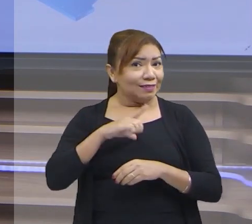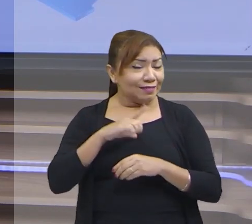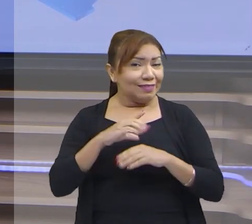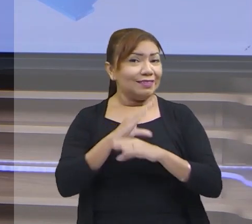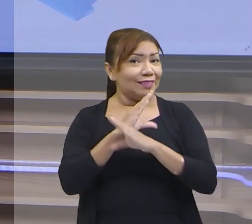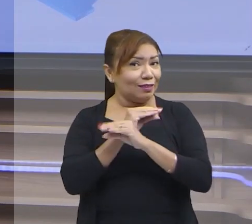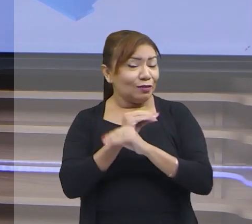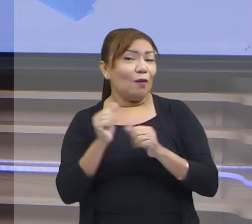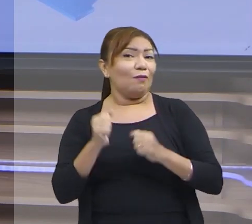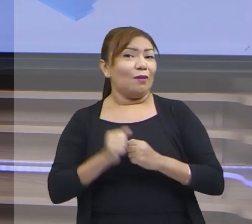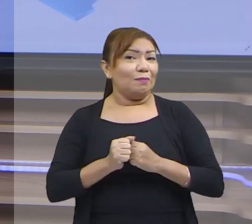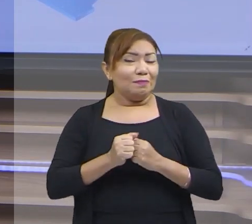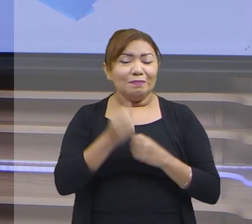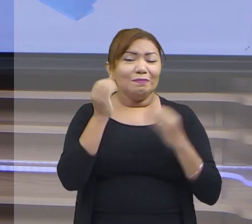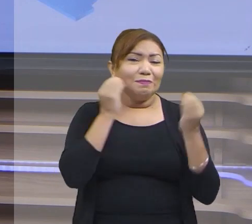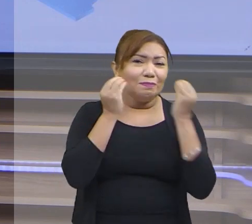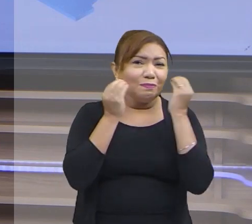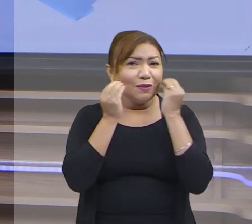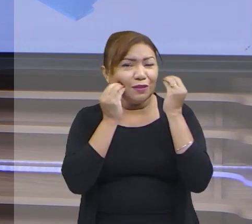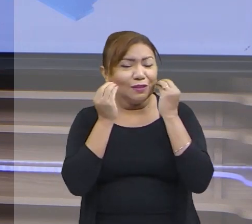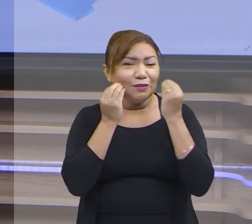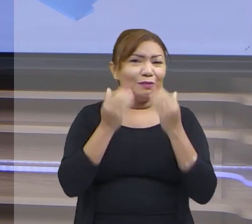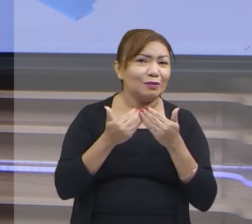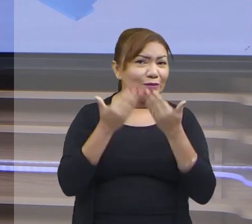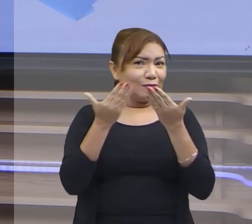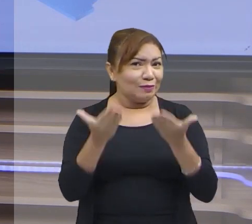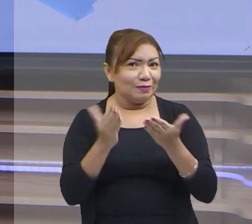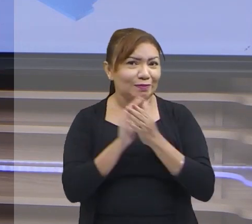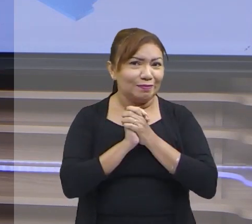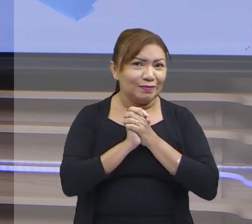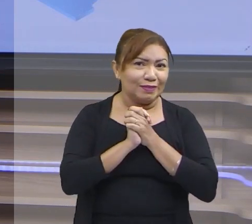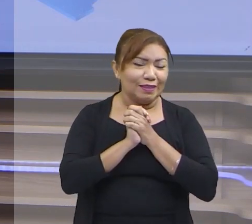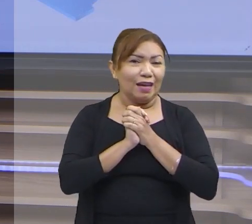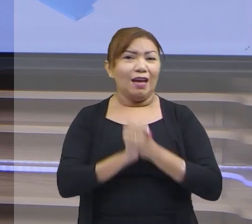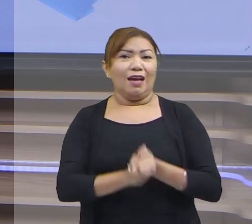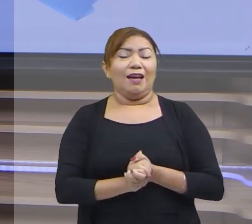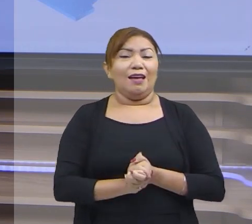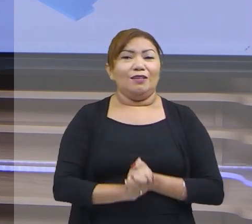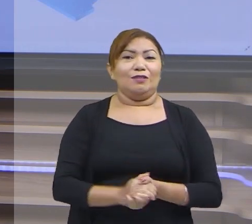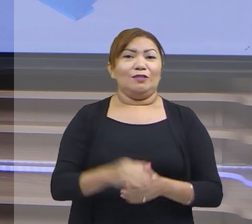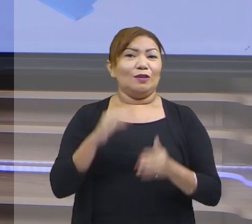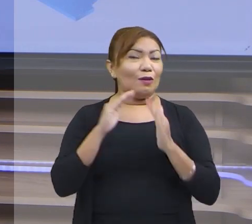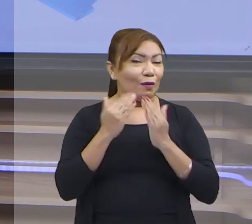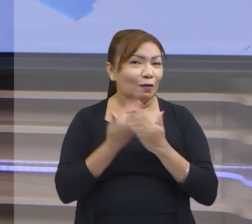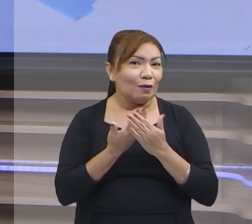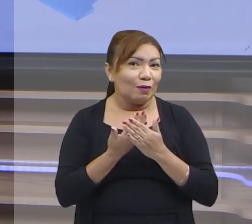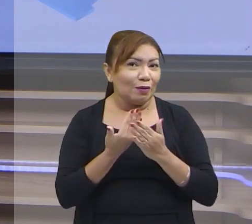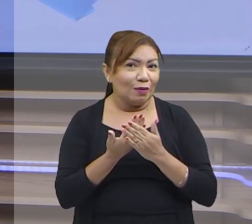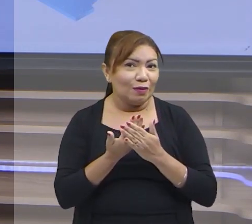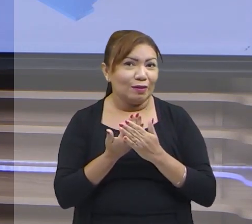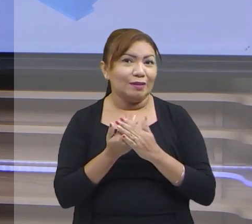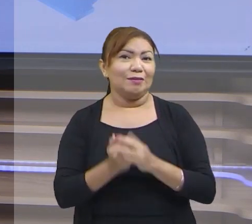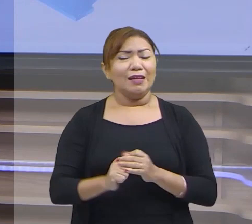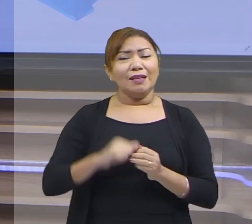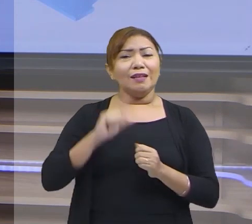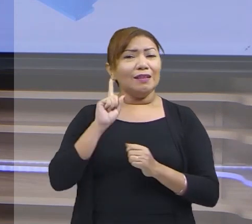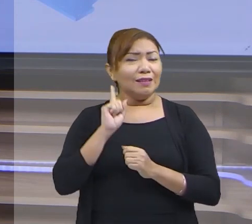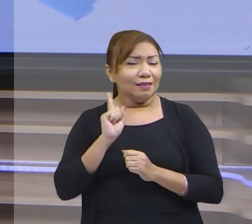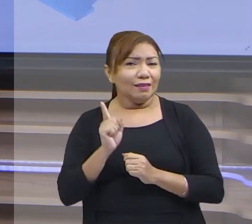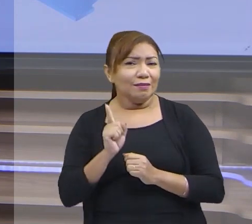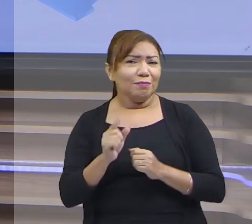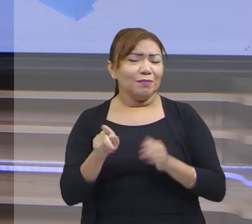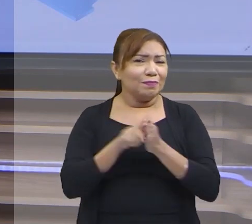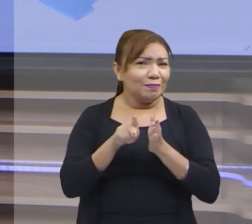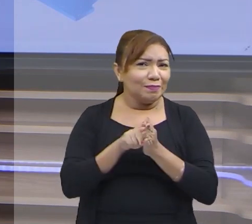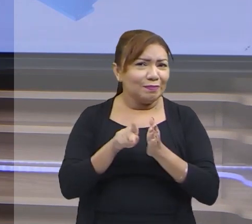Nova. E não poderia deixar de mandar também um beijo para os meus alunos do CEMEI Padre Cláudio Dalbon, que esse ano estão